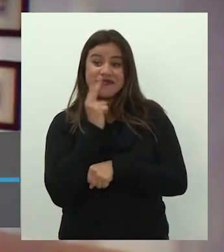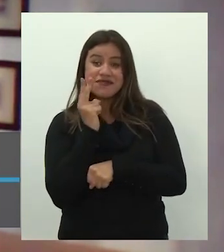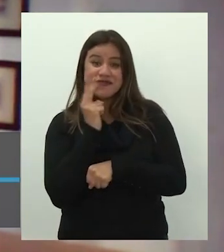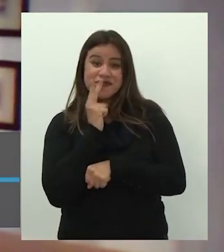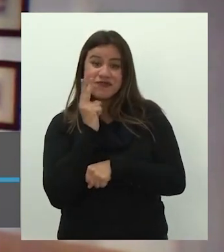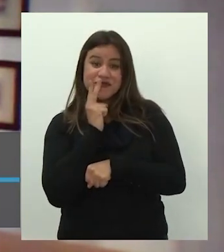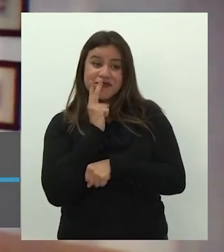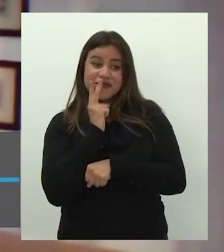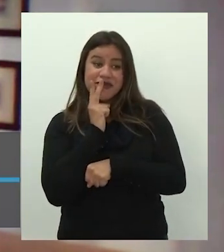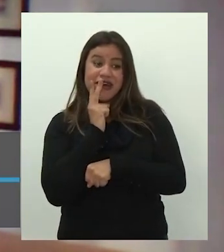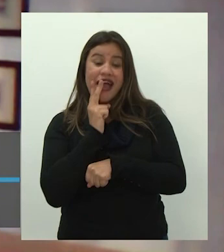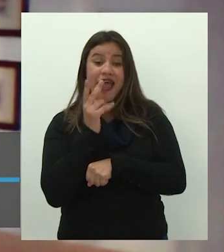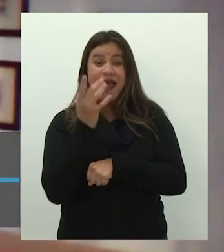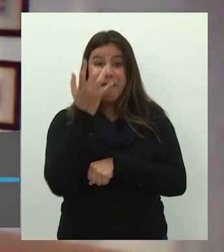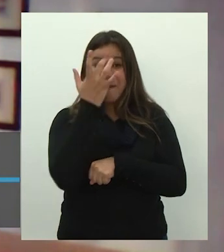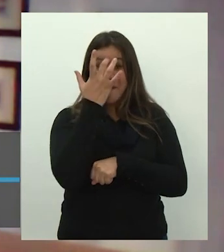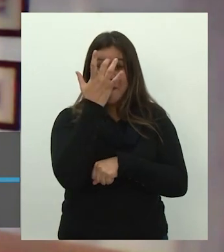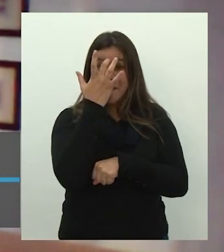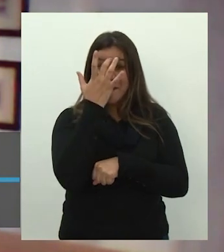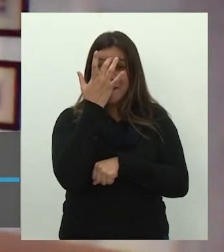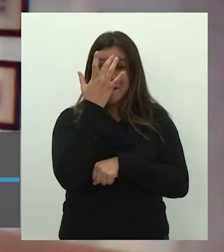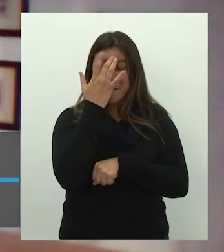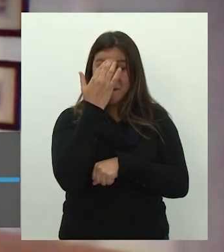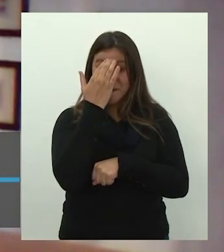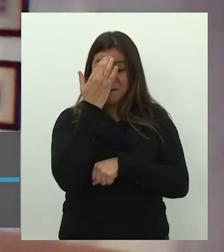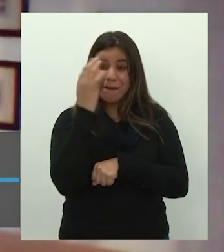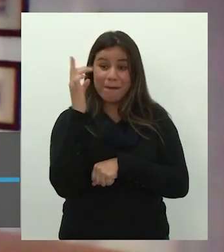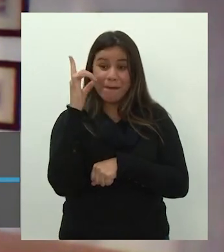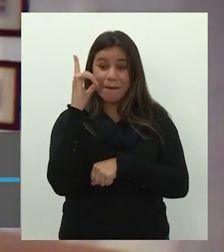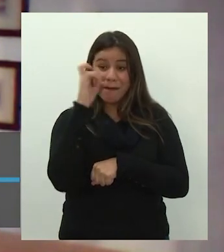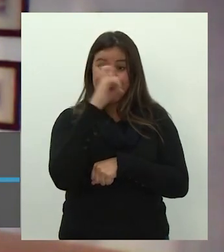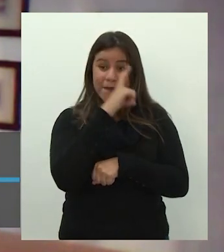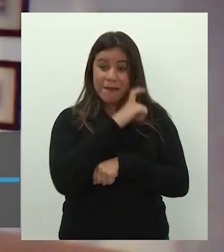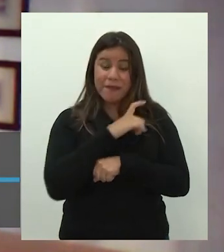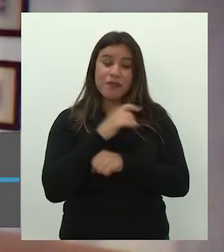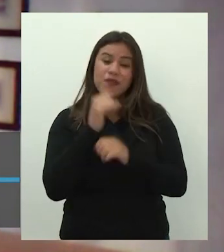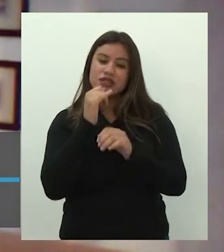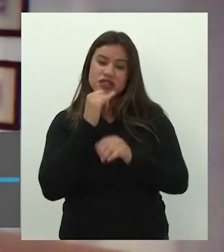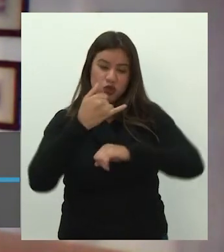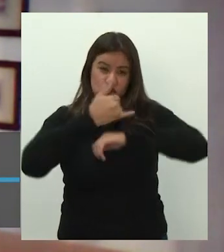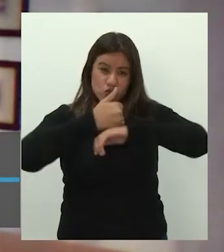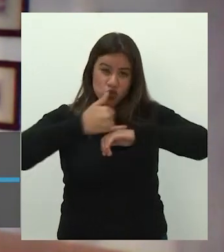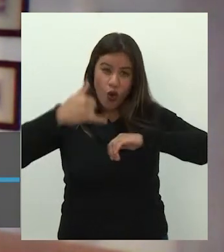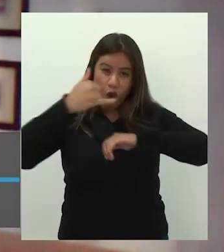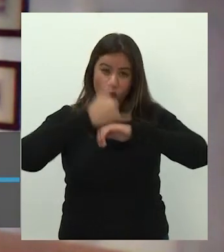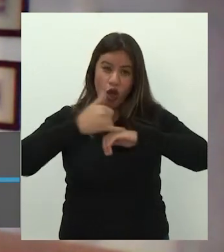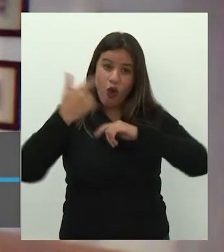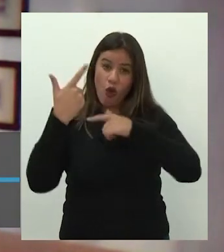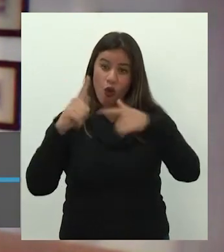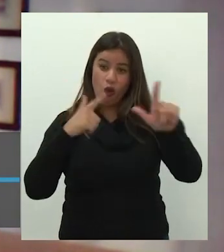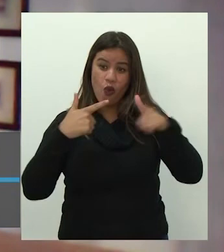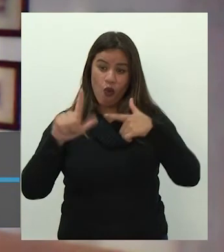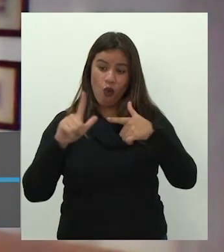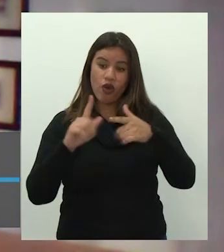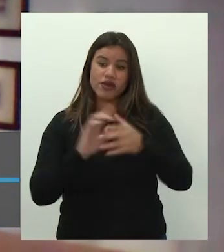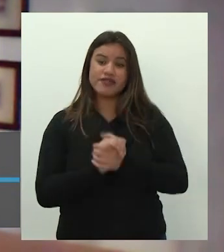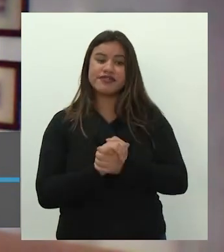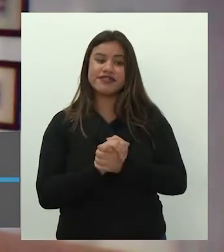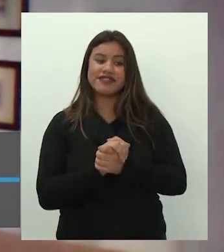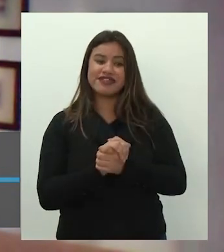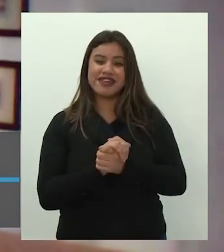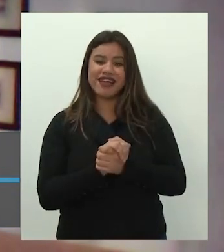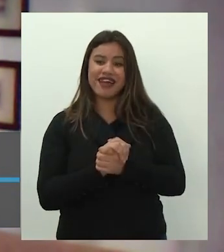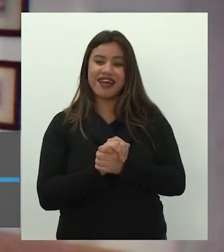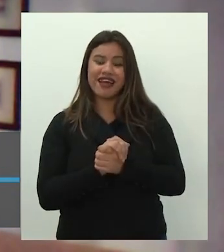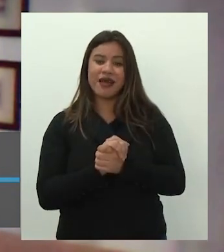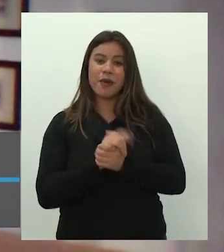outras drogas. Cigarro é uma droga também, né? É uma droga aceita socialmente. Então, parece que